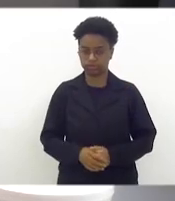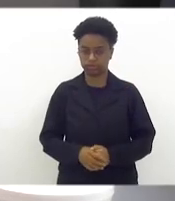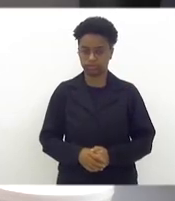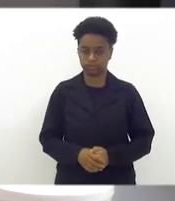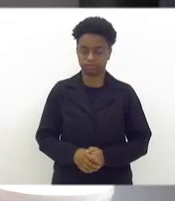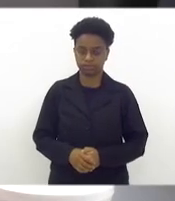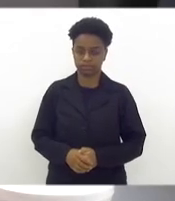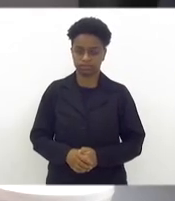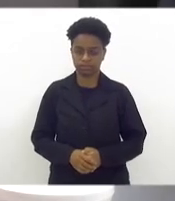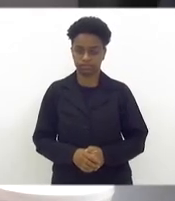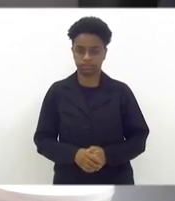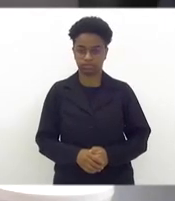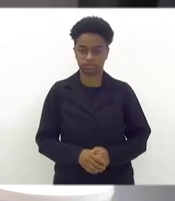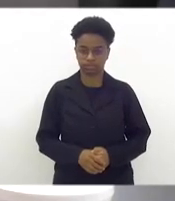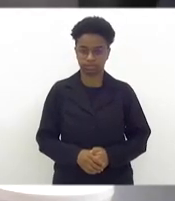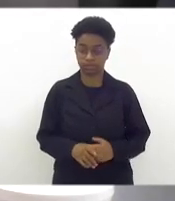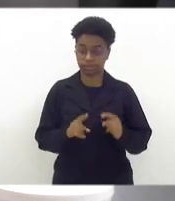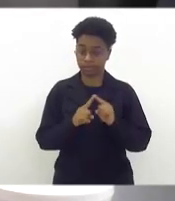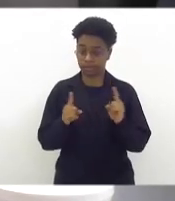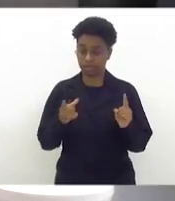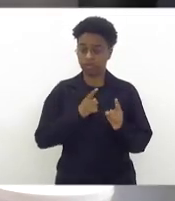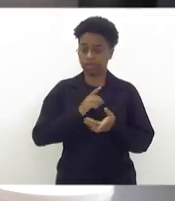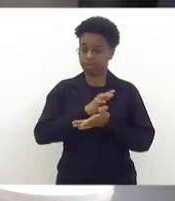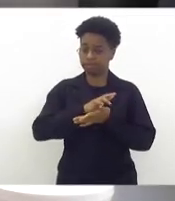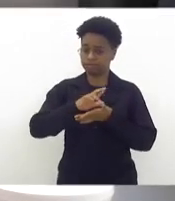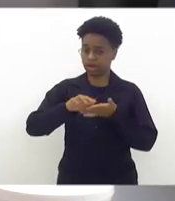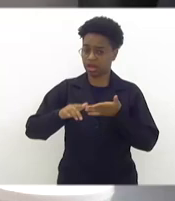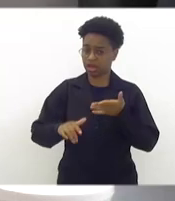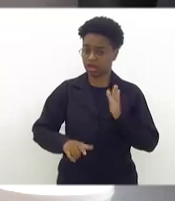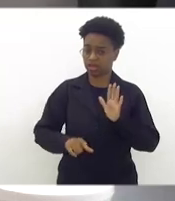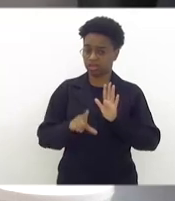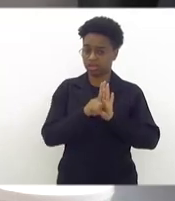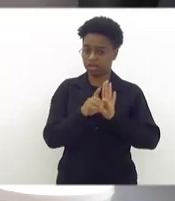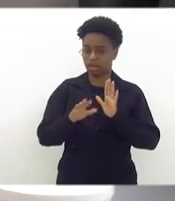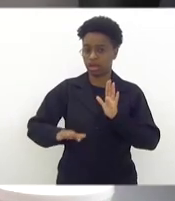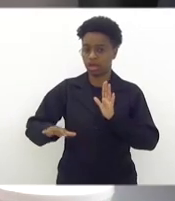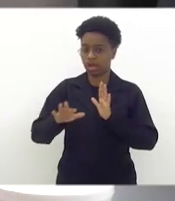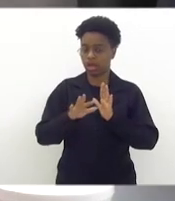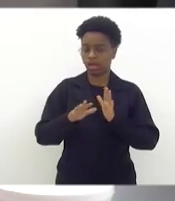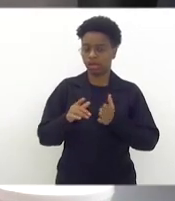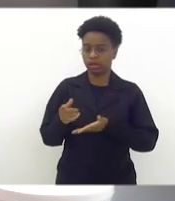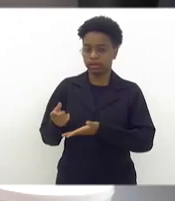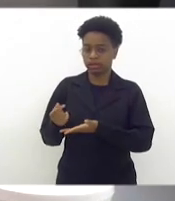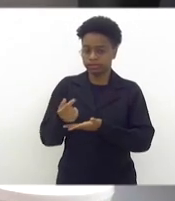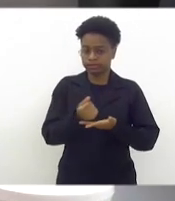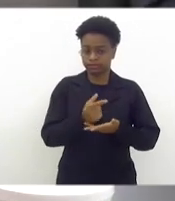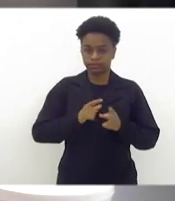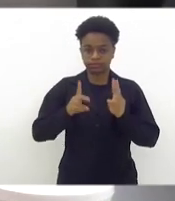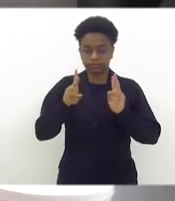Mas há um rol de legislações tributárias que trata do mesmo